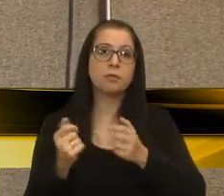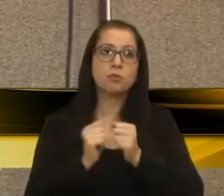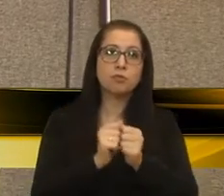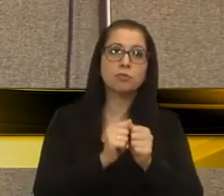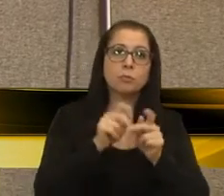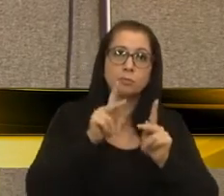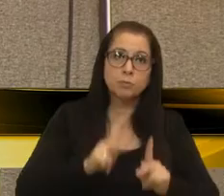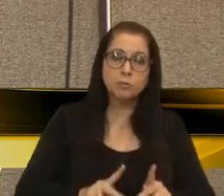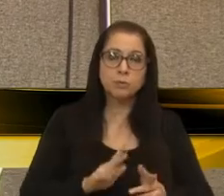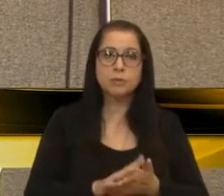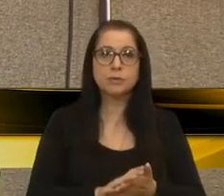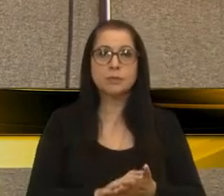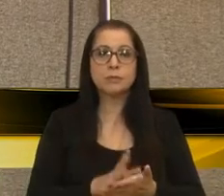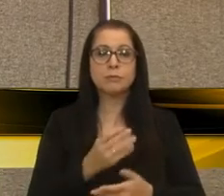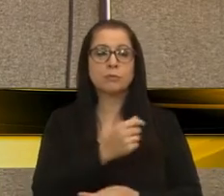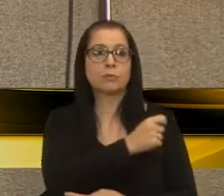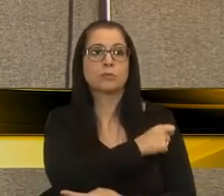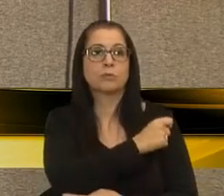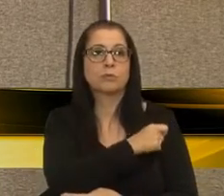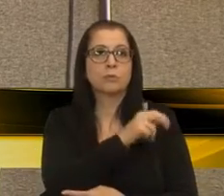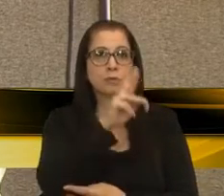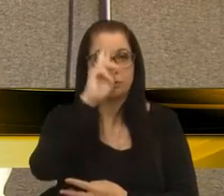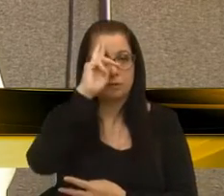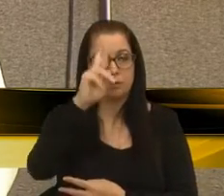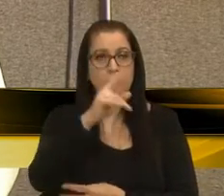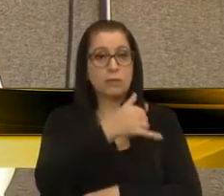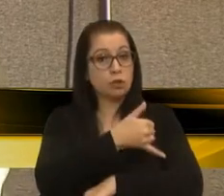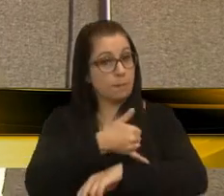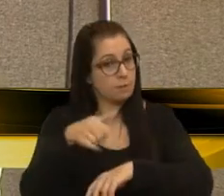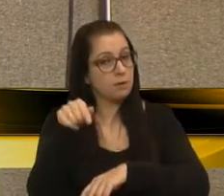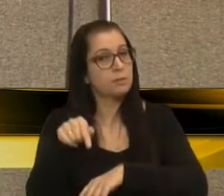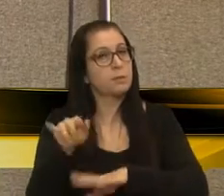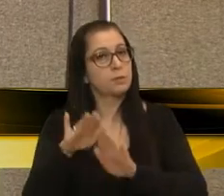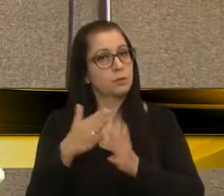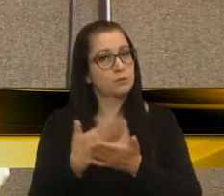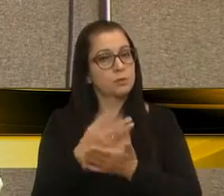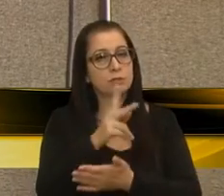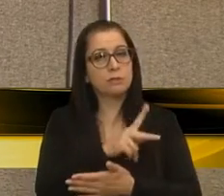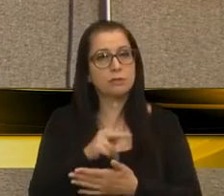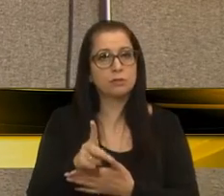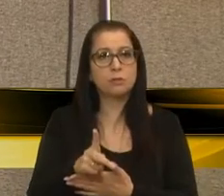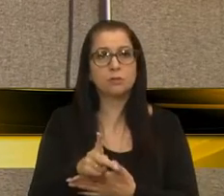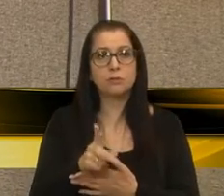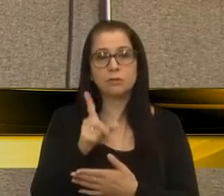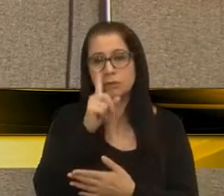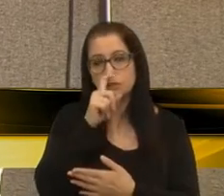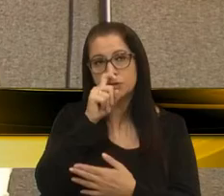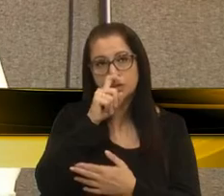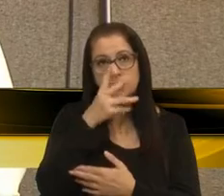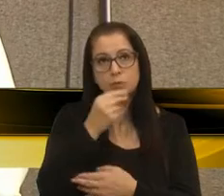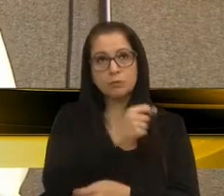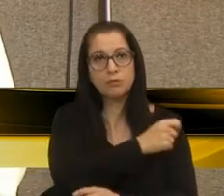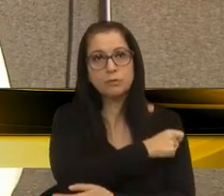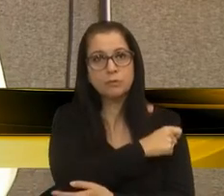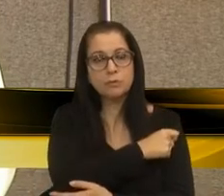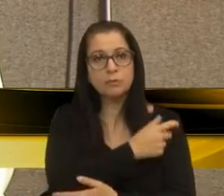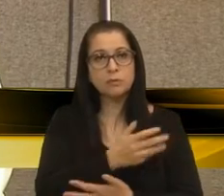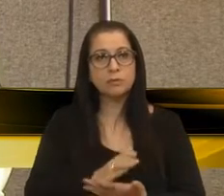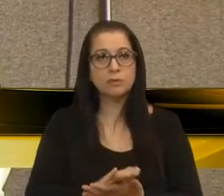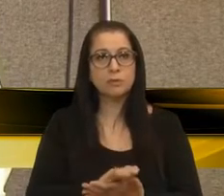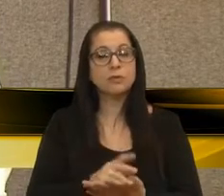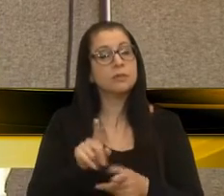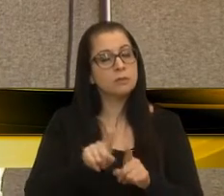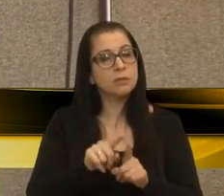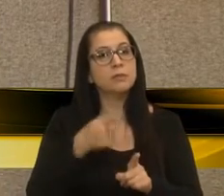muitas pessoas, muitos alunos, muitos diretores que passaram, muitos professores, muitos pais e muitos alunos. Alunos,